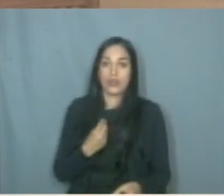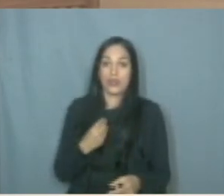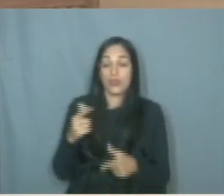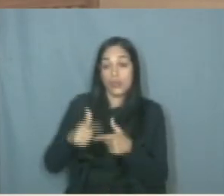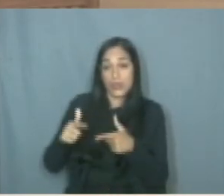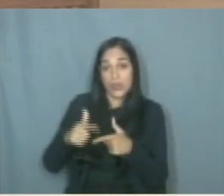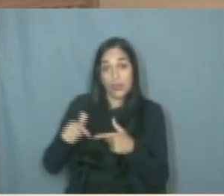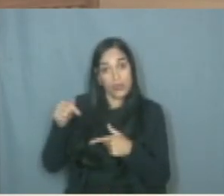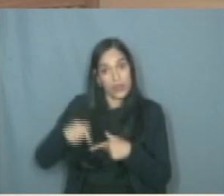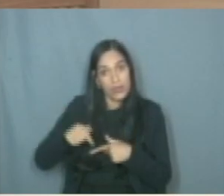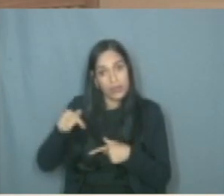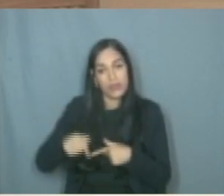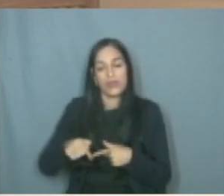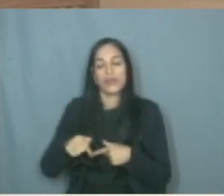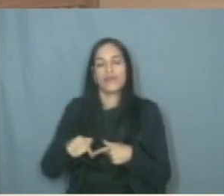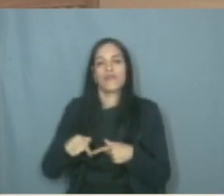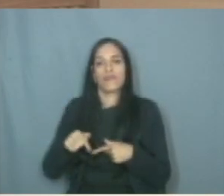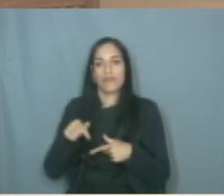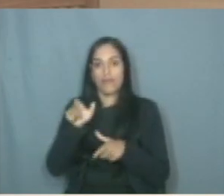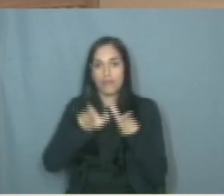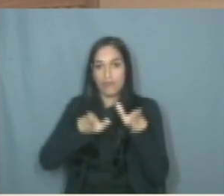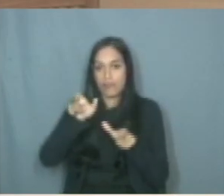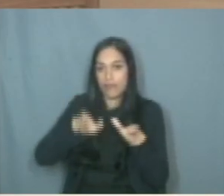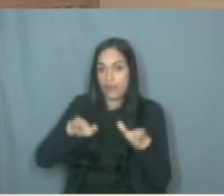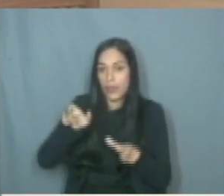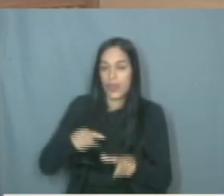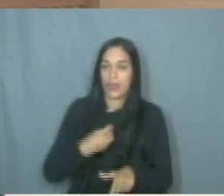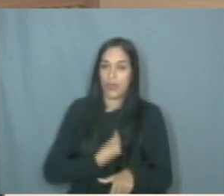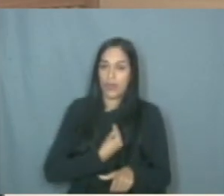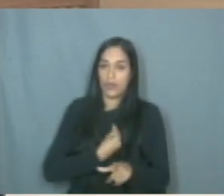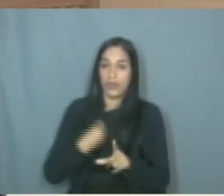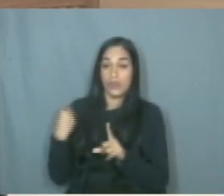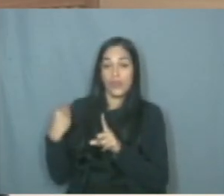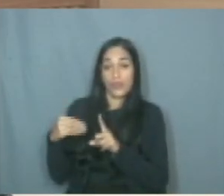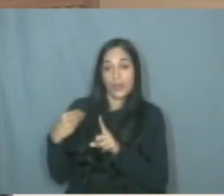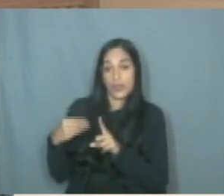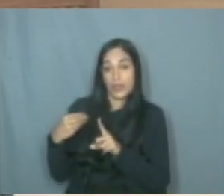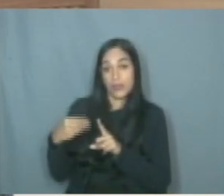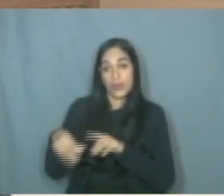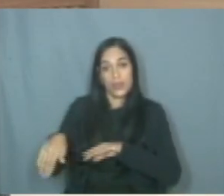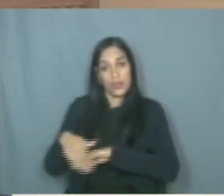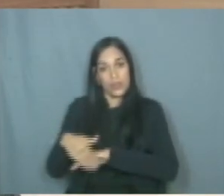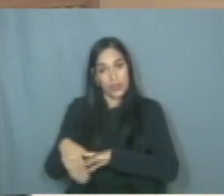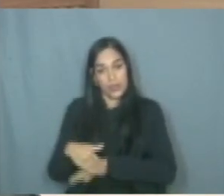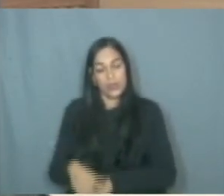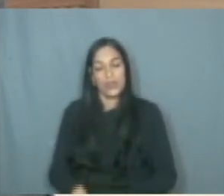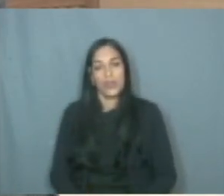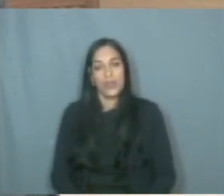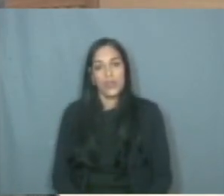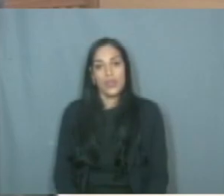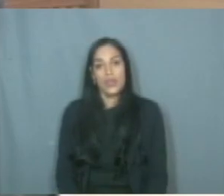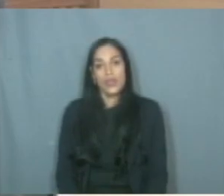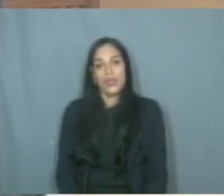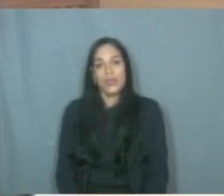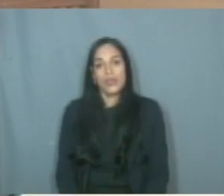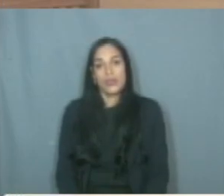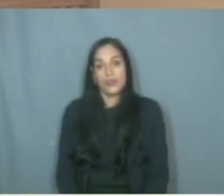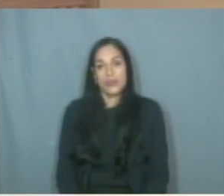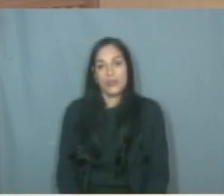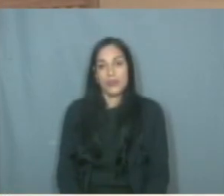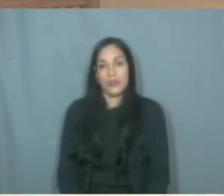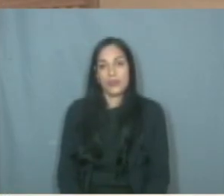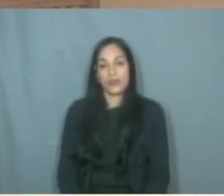humana, daquilo que alcança a vida das pessoas que vivem em situação de rua. É sempre